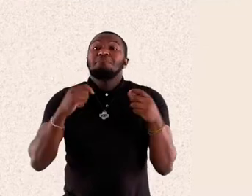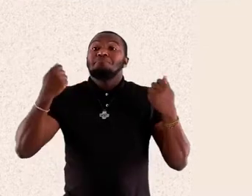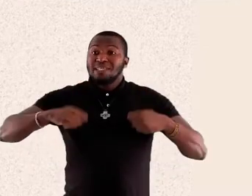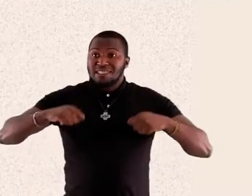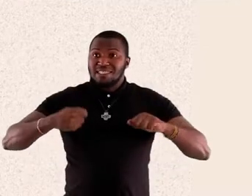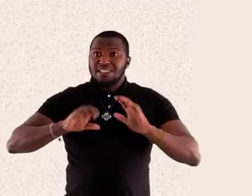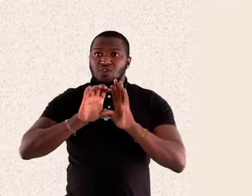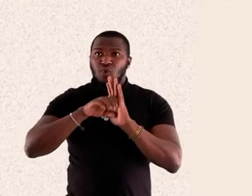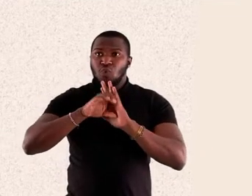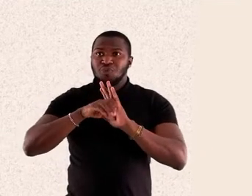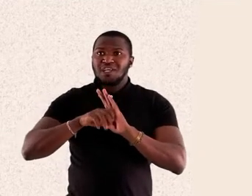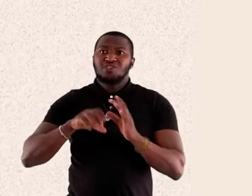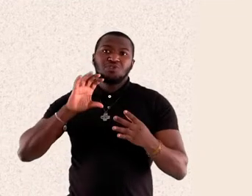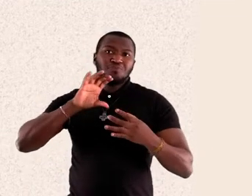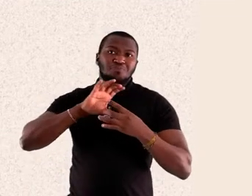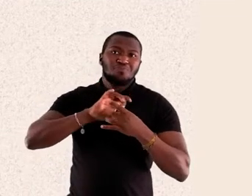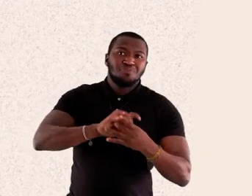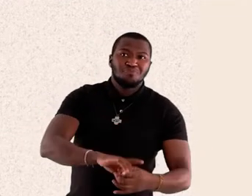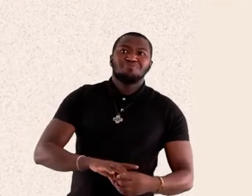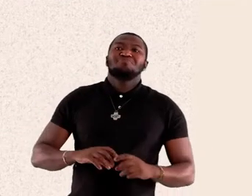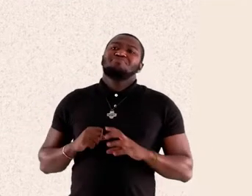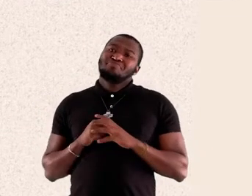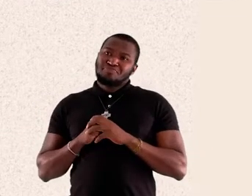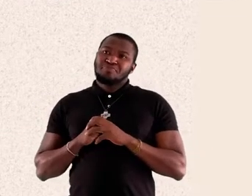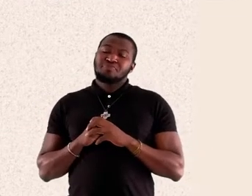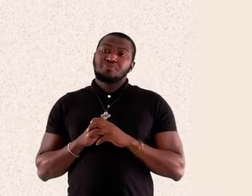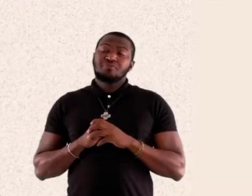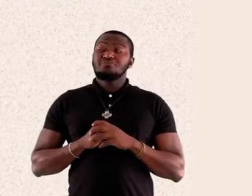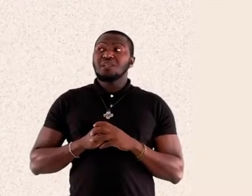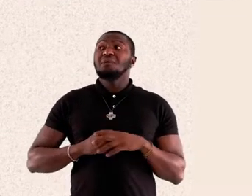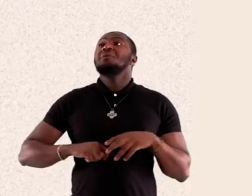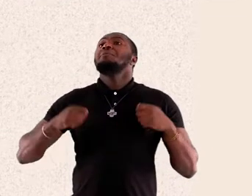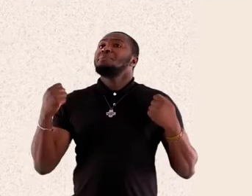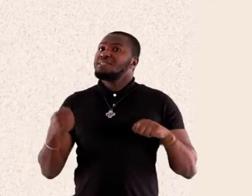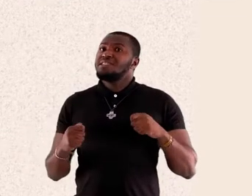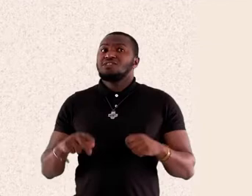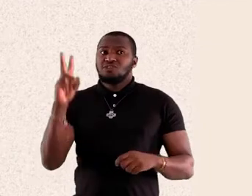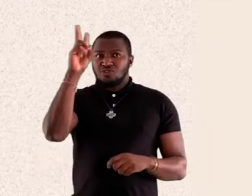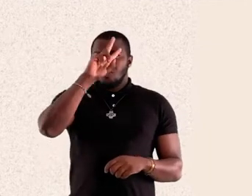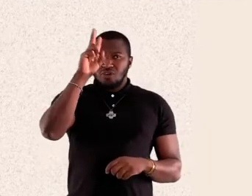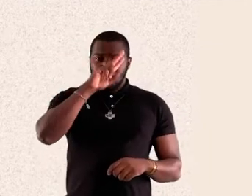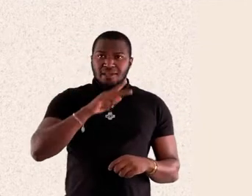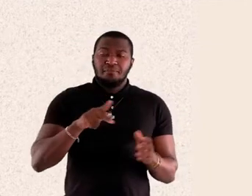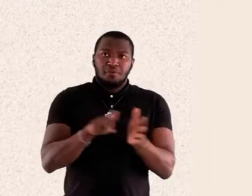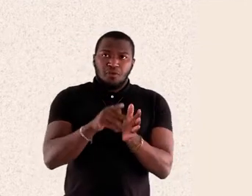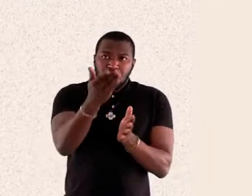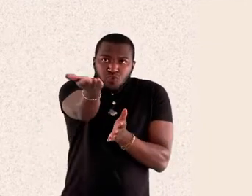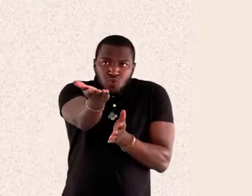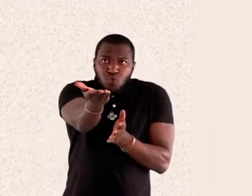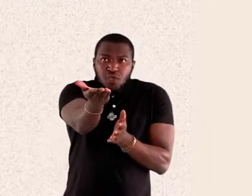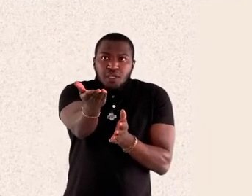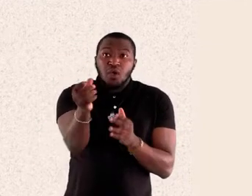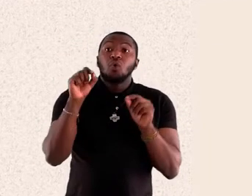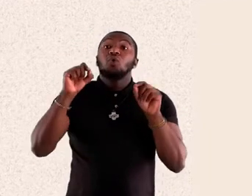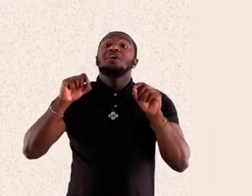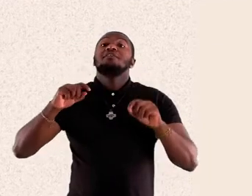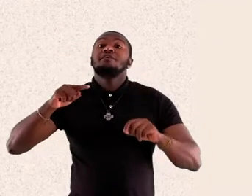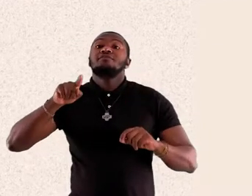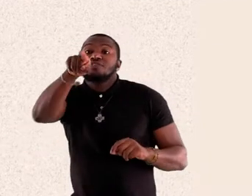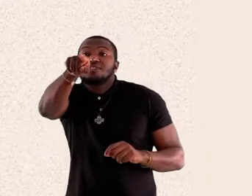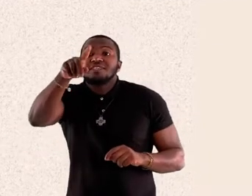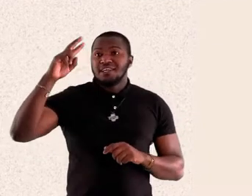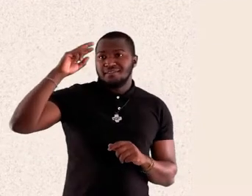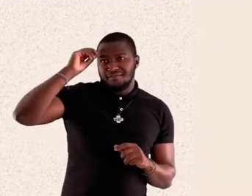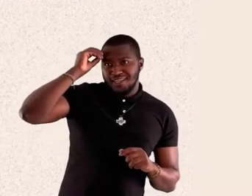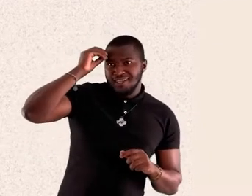em que aquela palavra é usada depende da tua história do que que você vai entender daquilo Então para